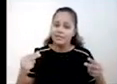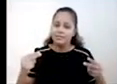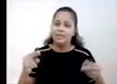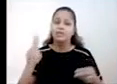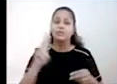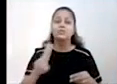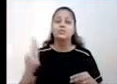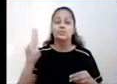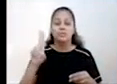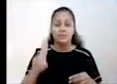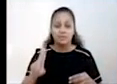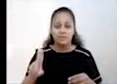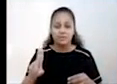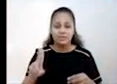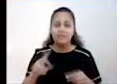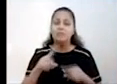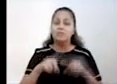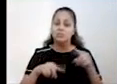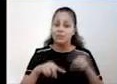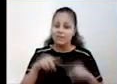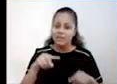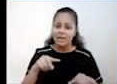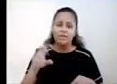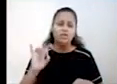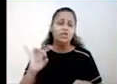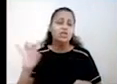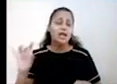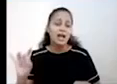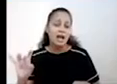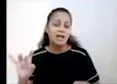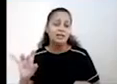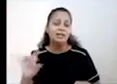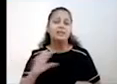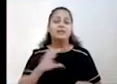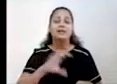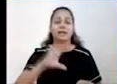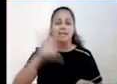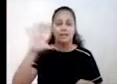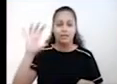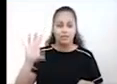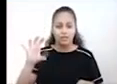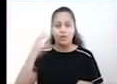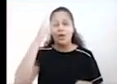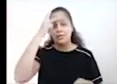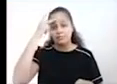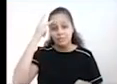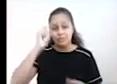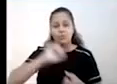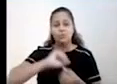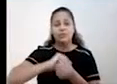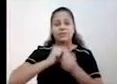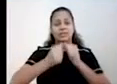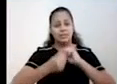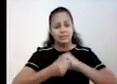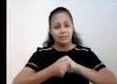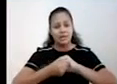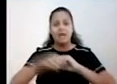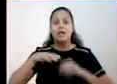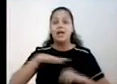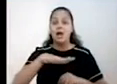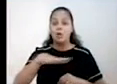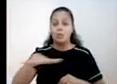de cada região e desenvolvendo várias técnicas, as pessoas foram capazes de se adaptarem ao meio